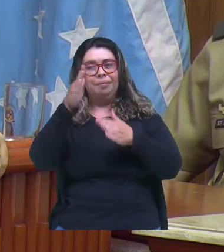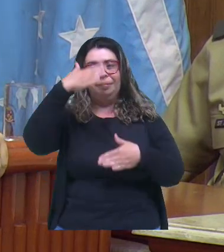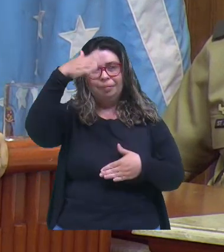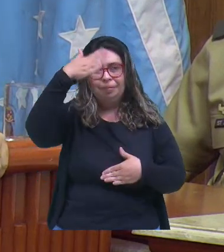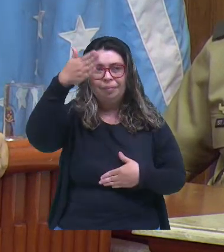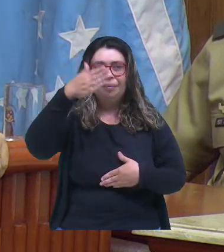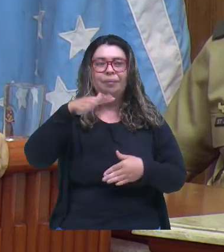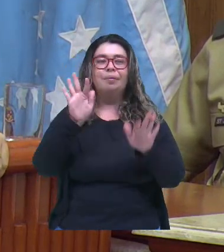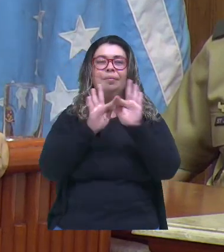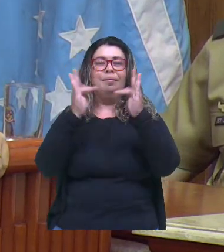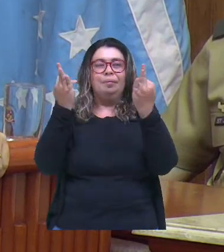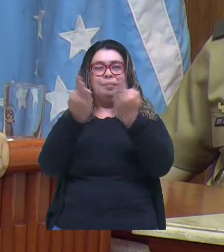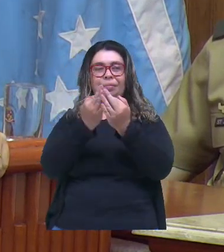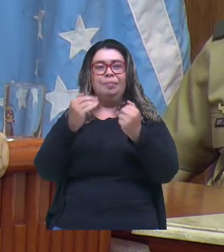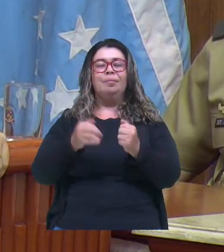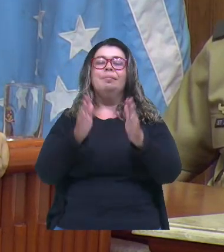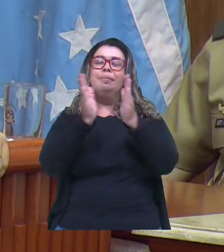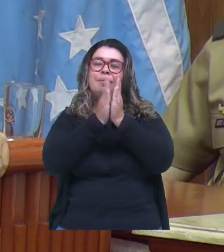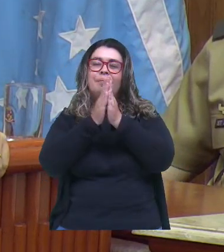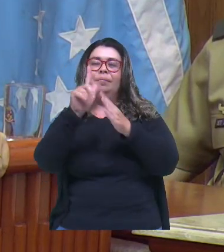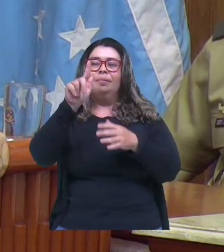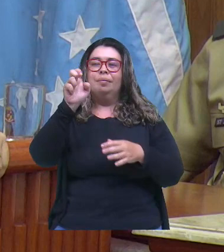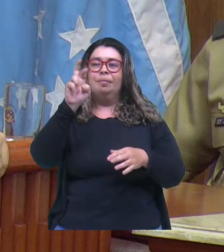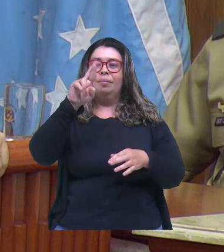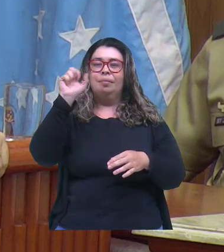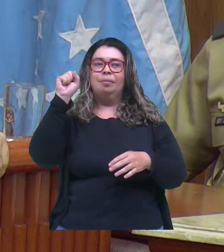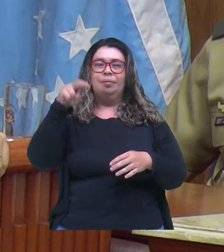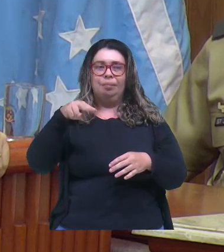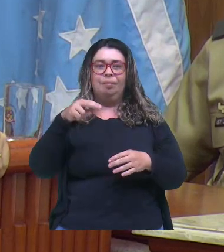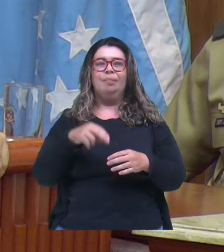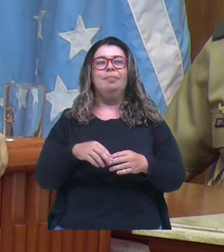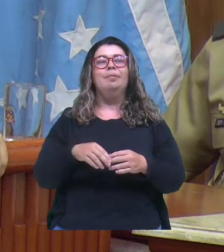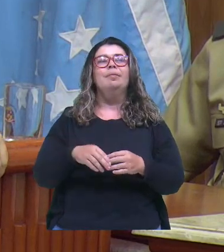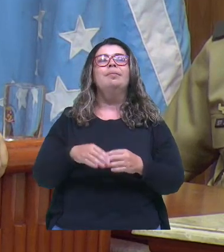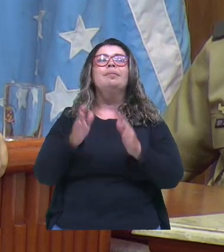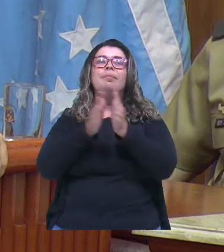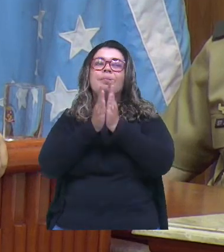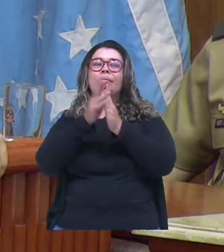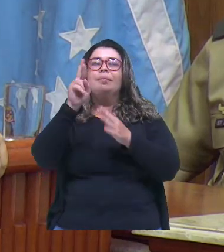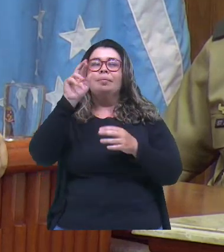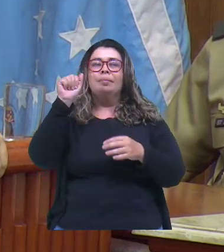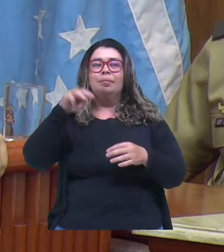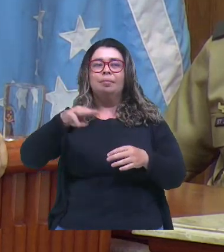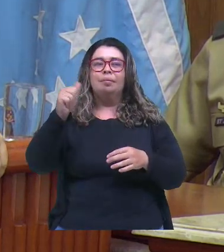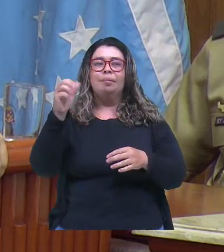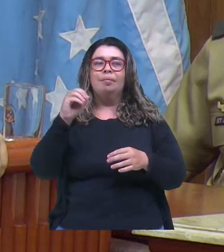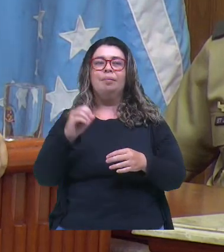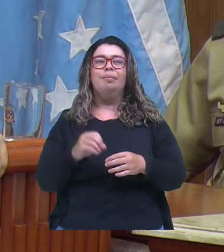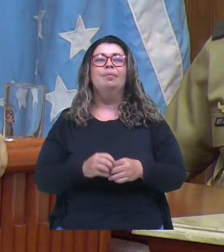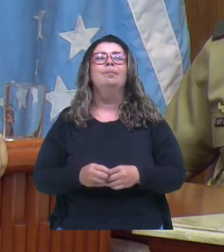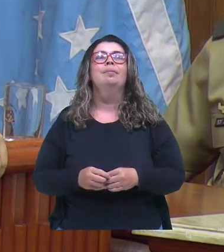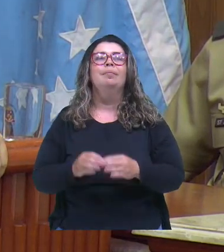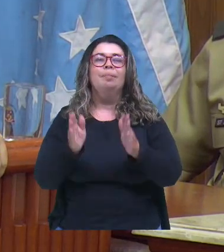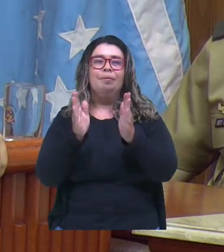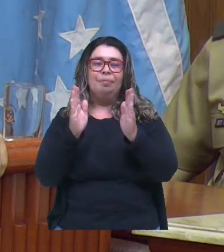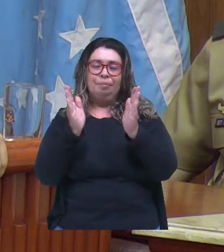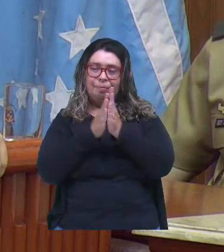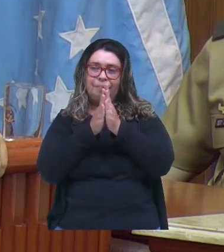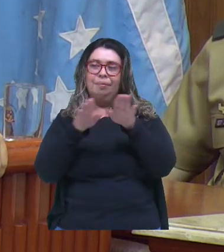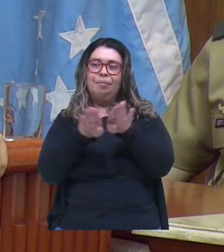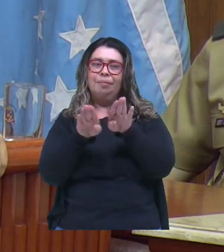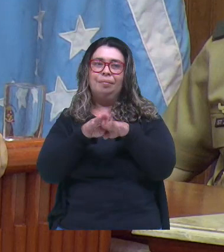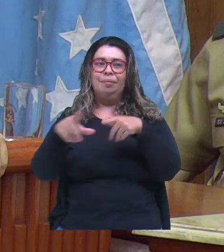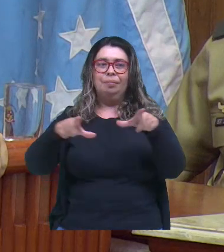aos familiares, parabéns, Gerson, pela propositura. Ramon, parabéns pela condução dos trabalhos, e não menos importante, parabenizar os servidores da Câmara